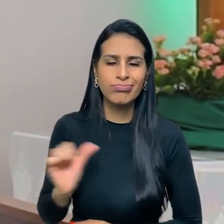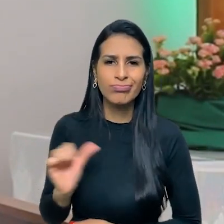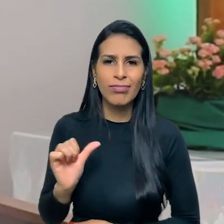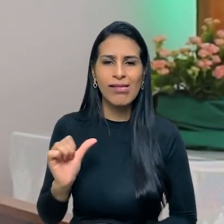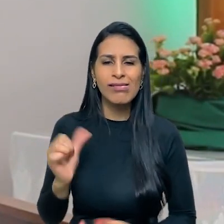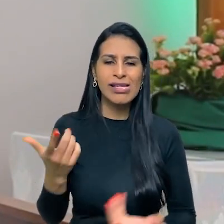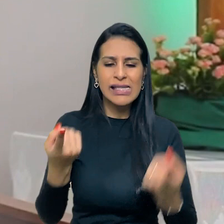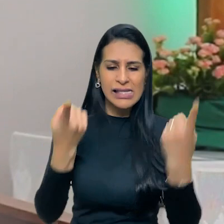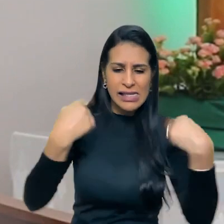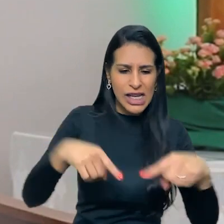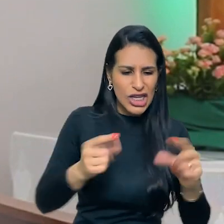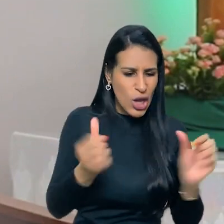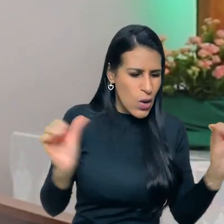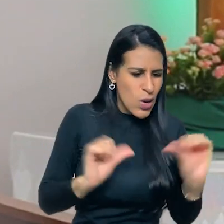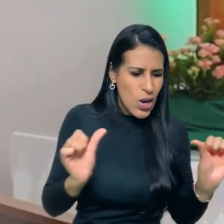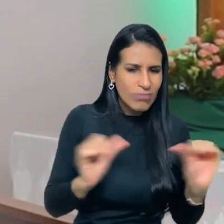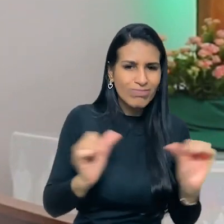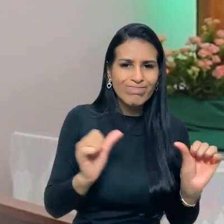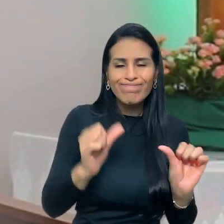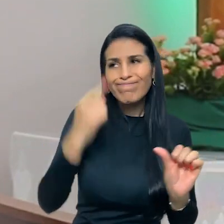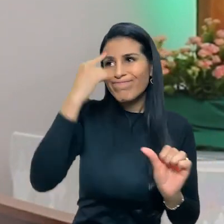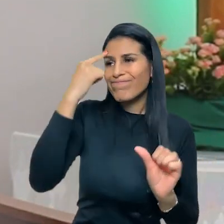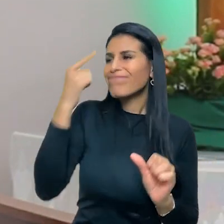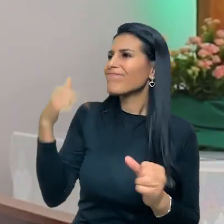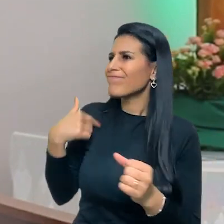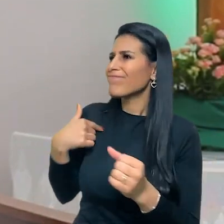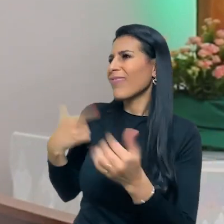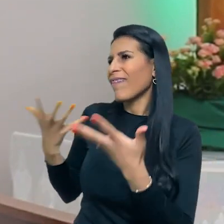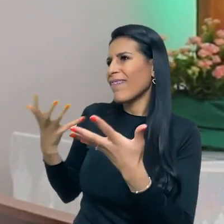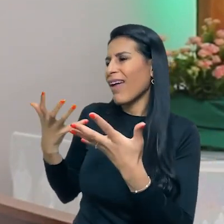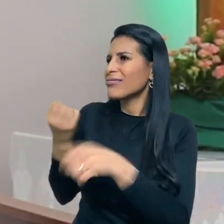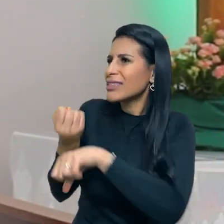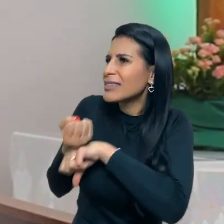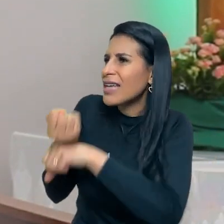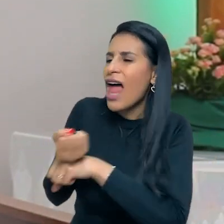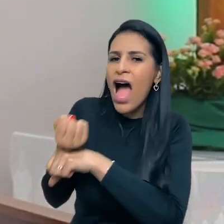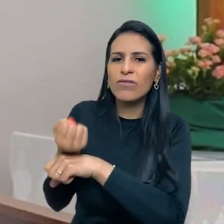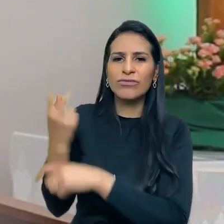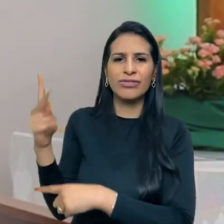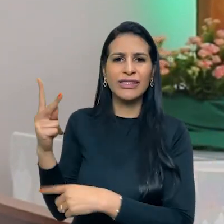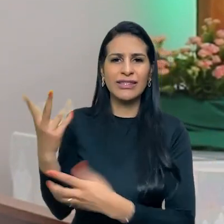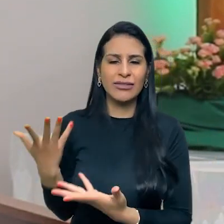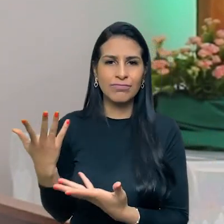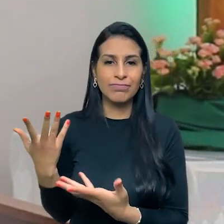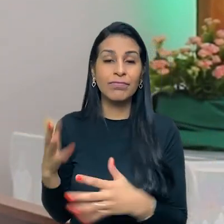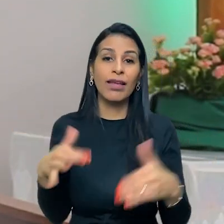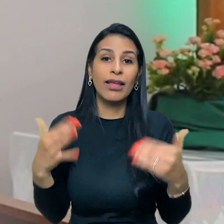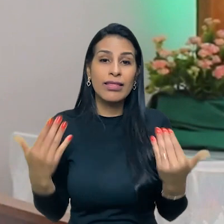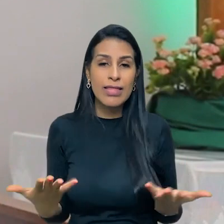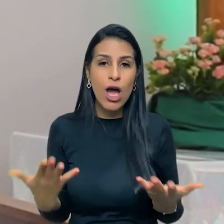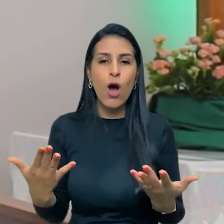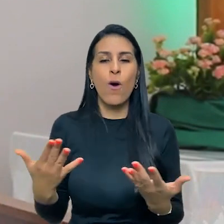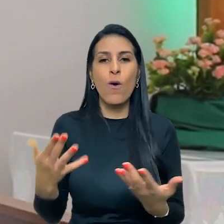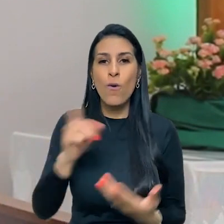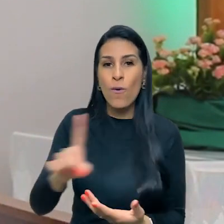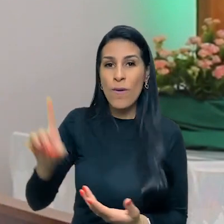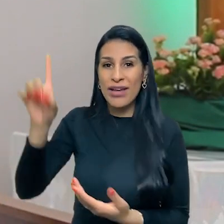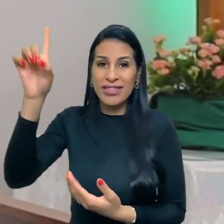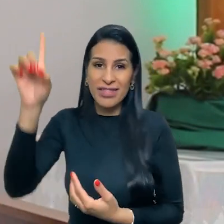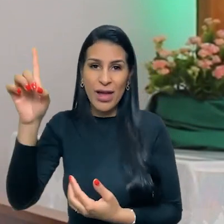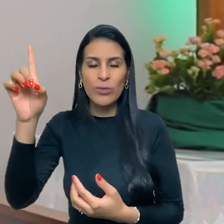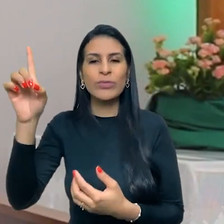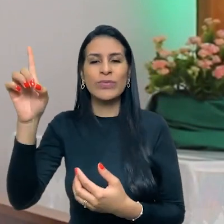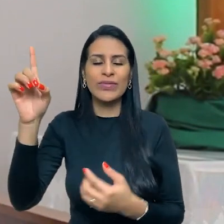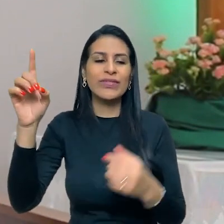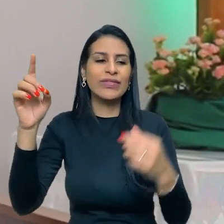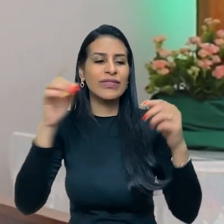a nós e serão nossos escravos. Portanto, o Senhor, o Deus a quem o povo de Israel